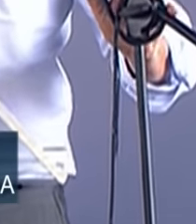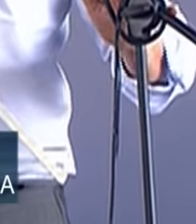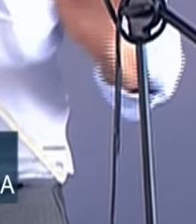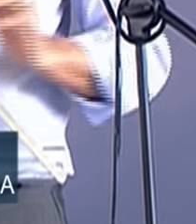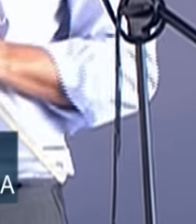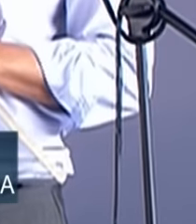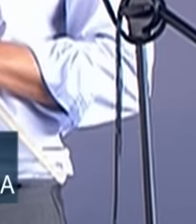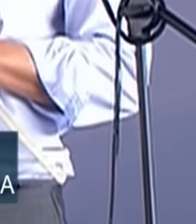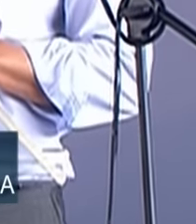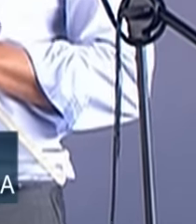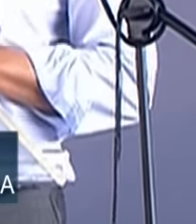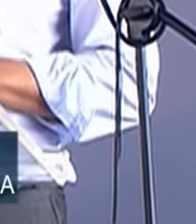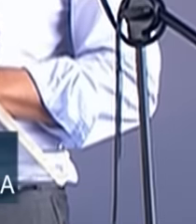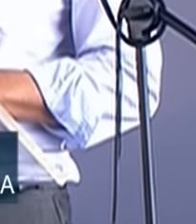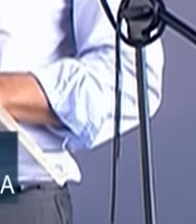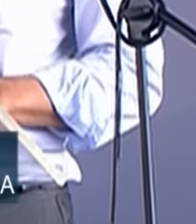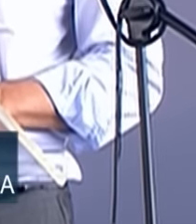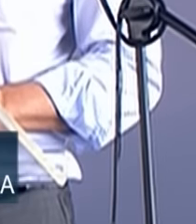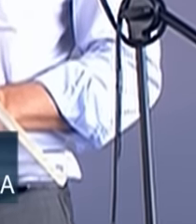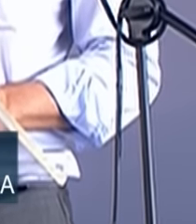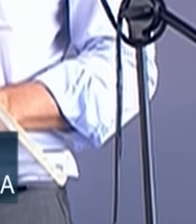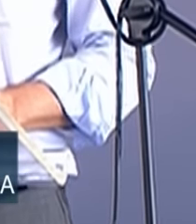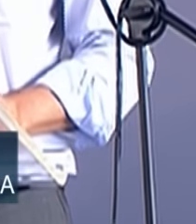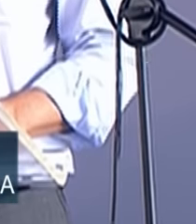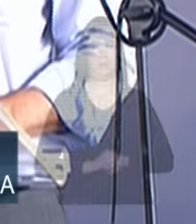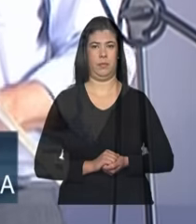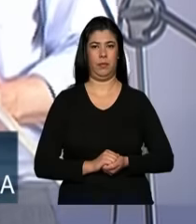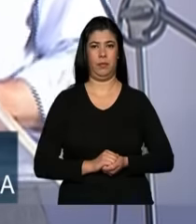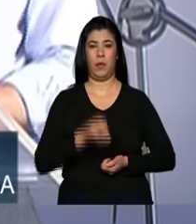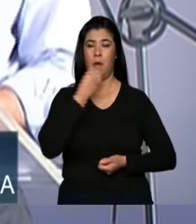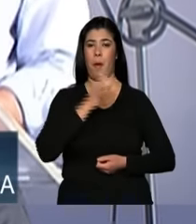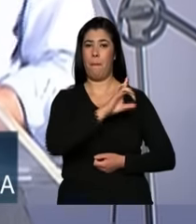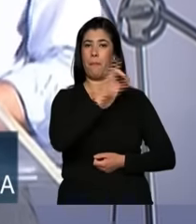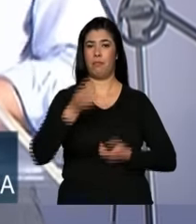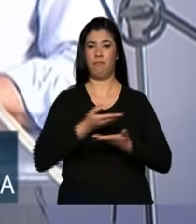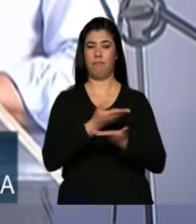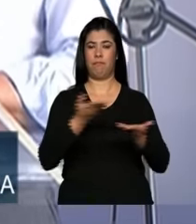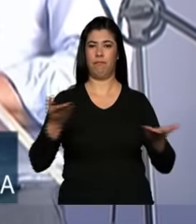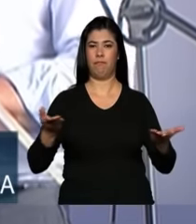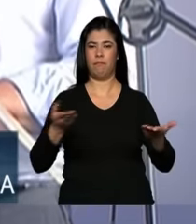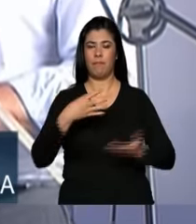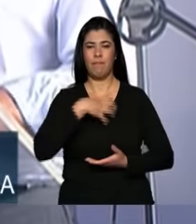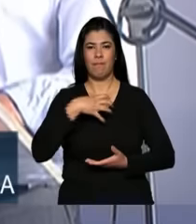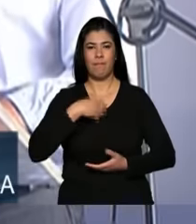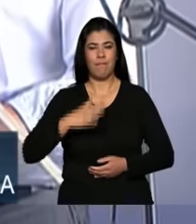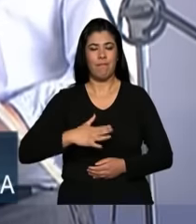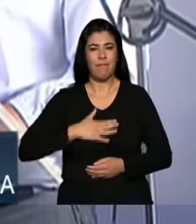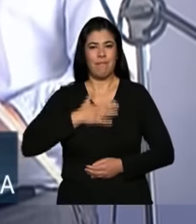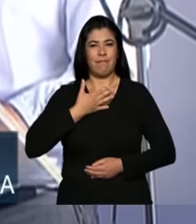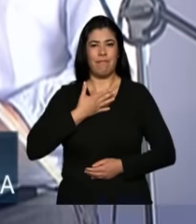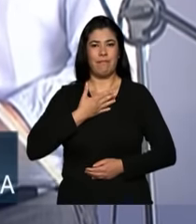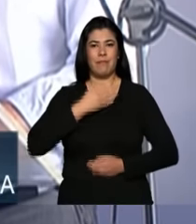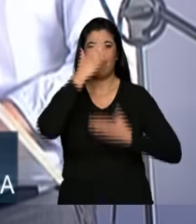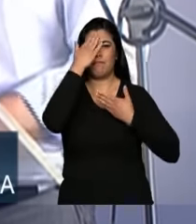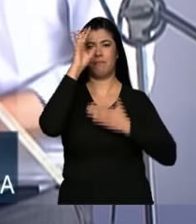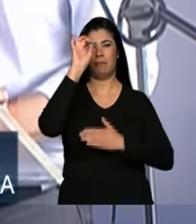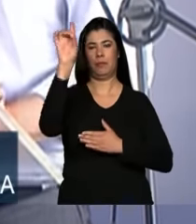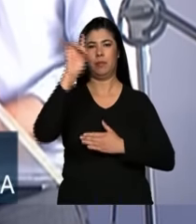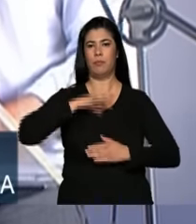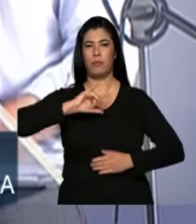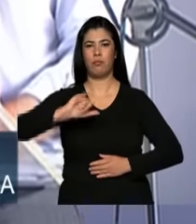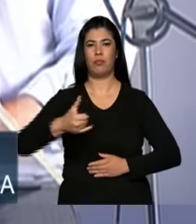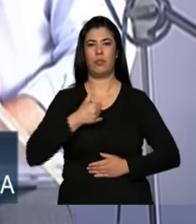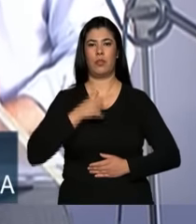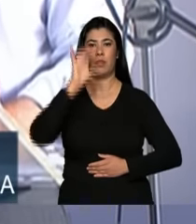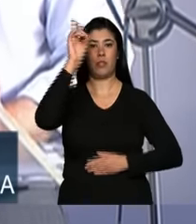Gente, é um prazer enorme estar aqui. E eu quero, antes de mais nada, agradecer a Deus a oportunidade que